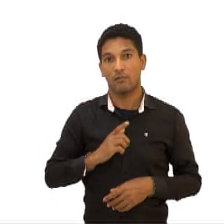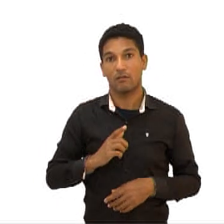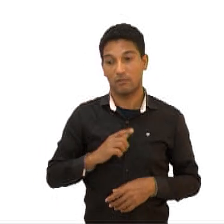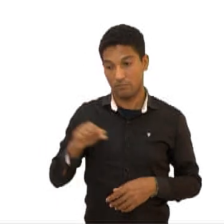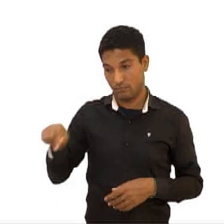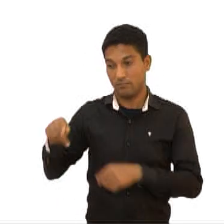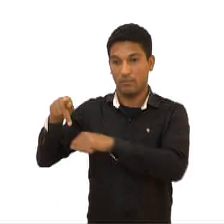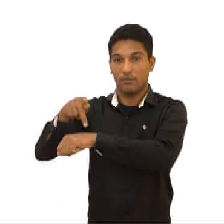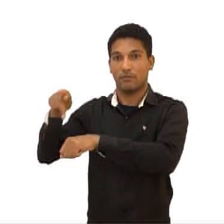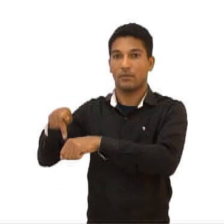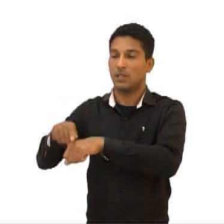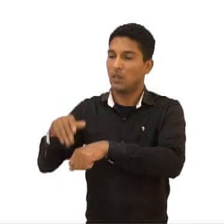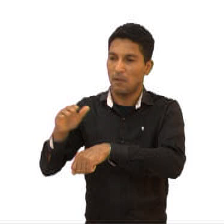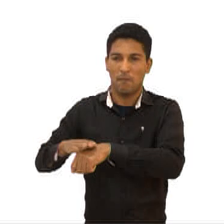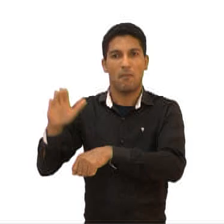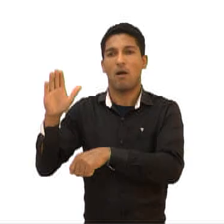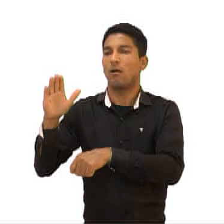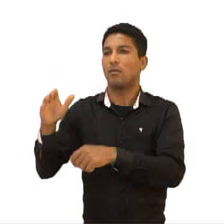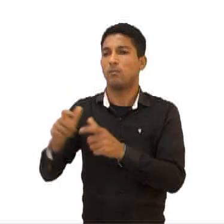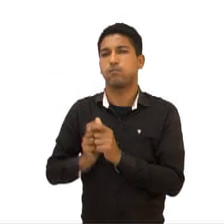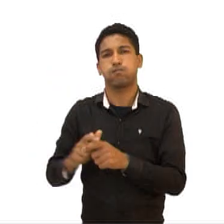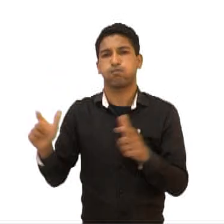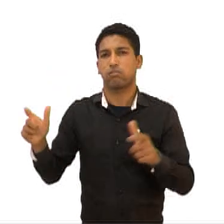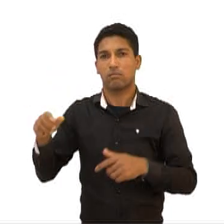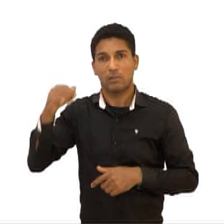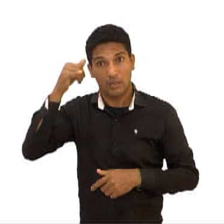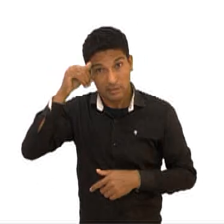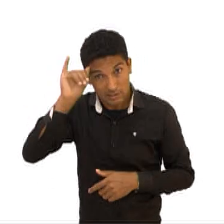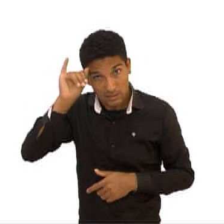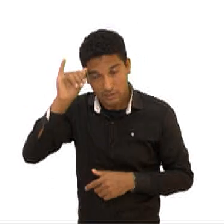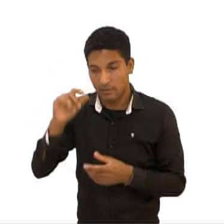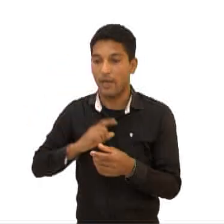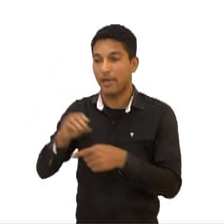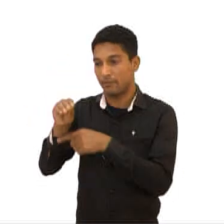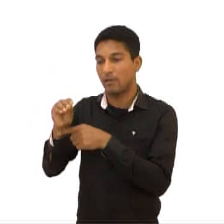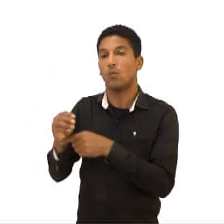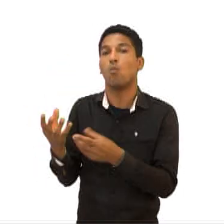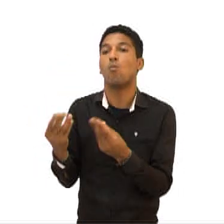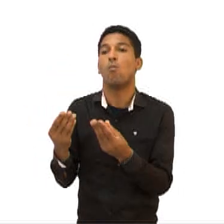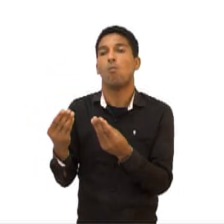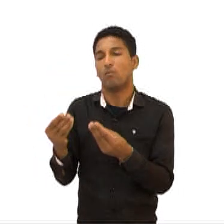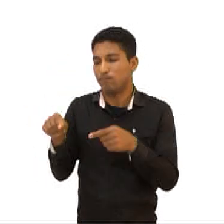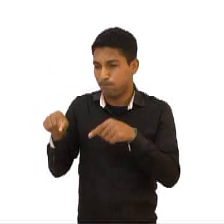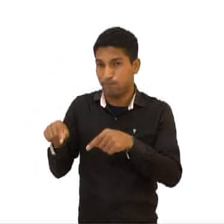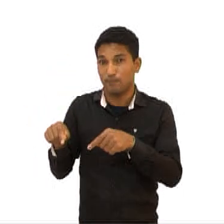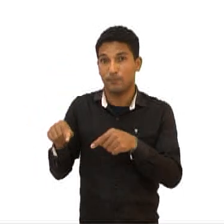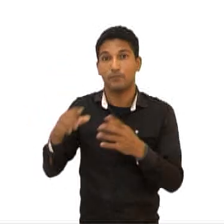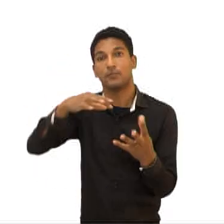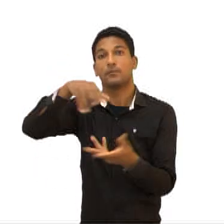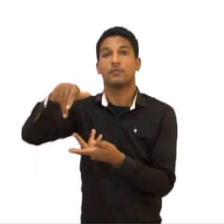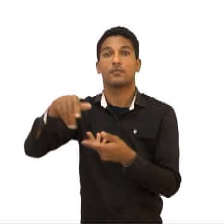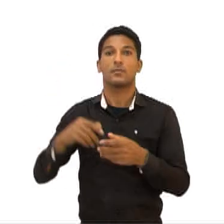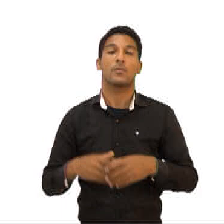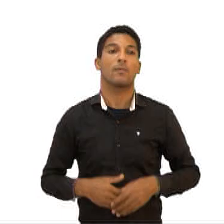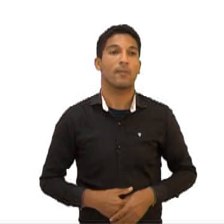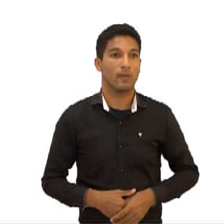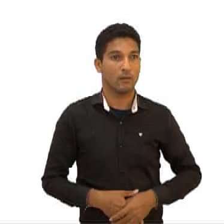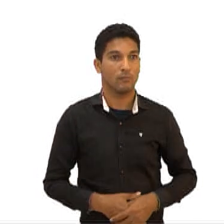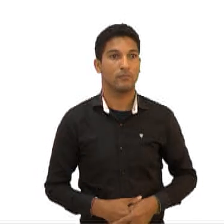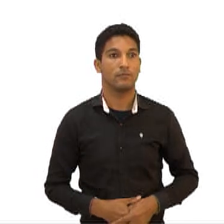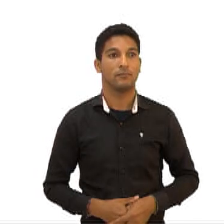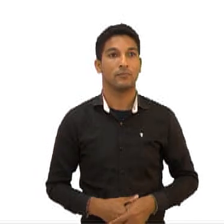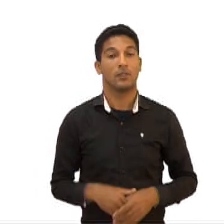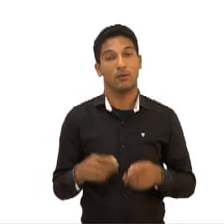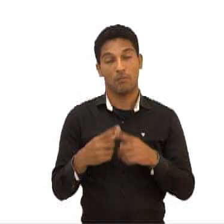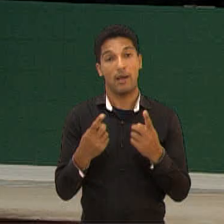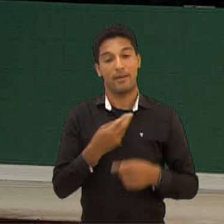boa parte da produção não é consumida pela população local, visto que a maioria é seguidora do hinduísmo. Aí, no caso